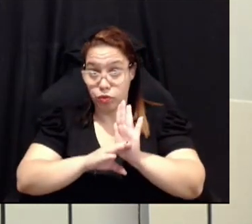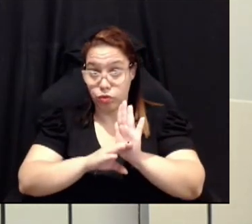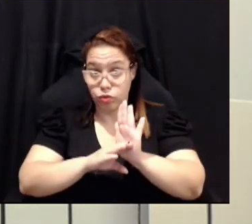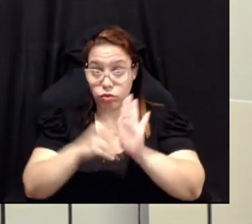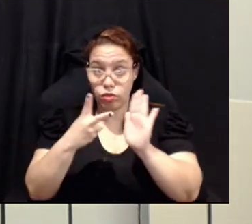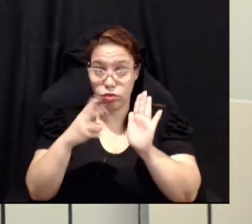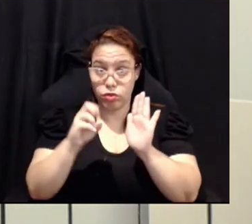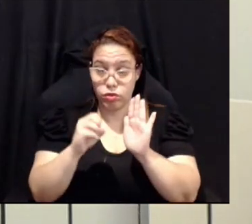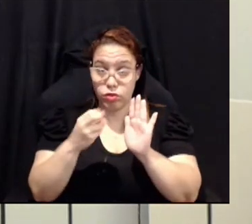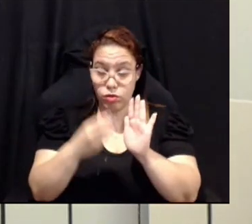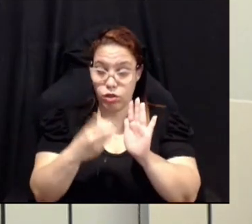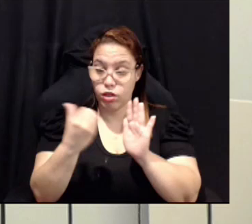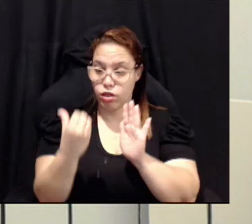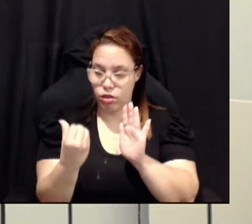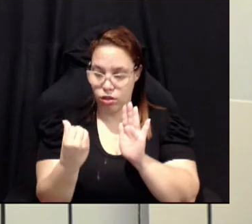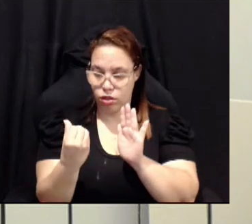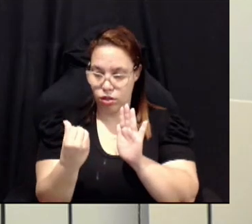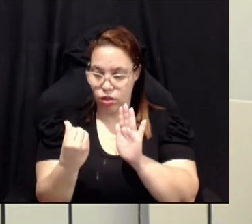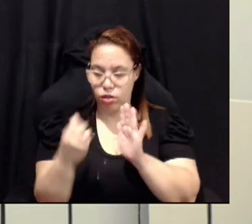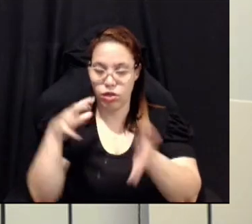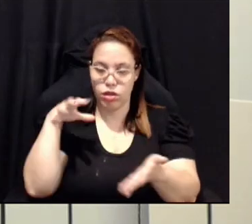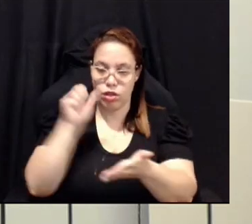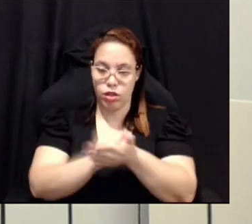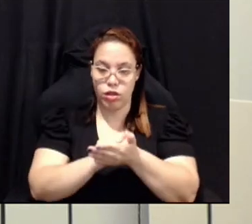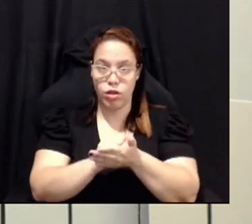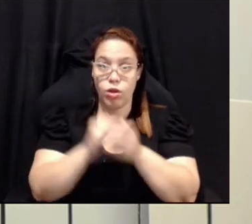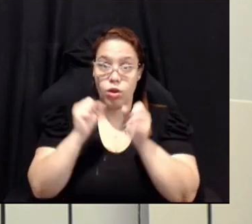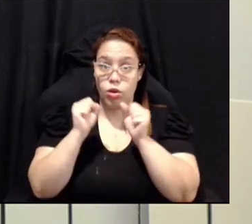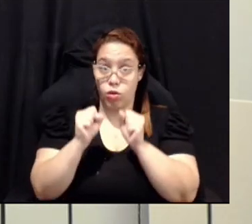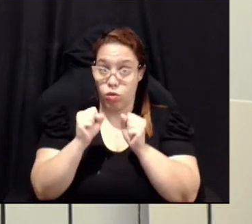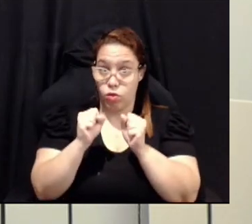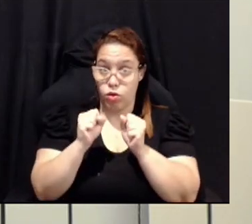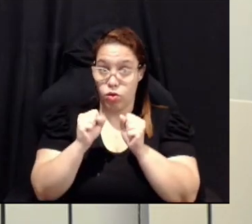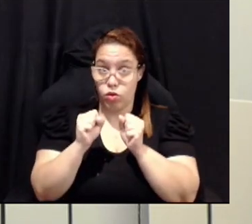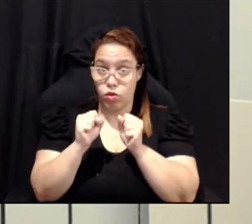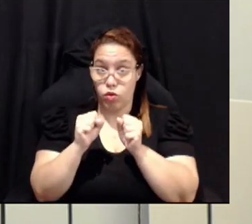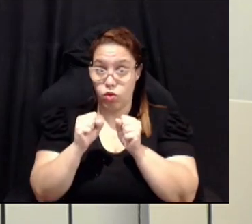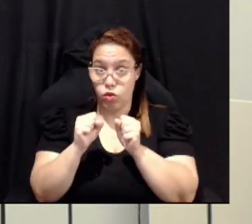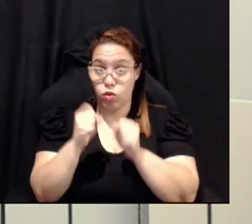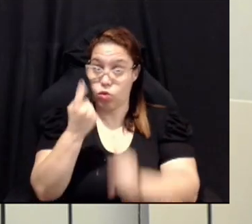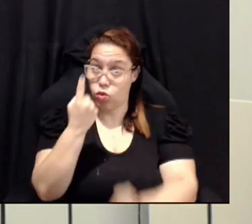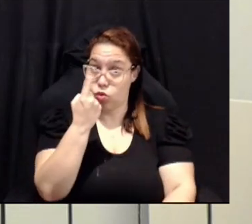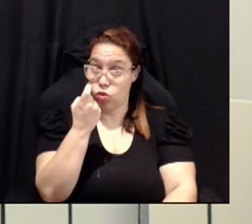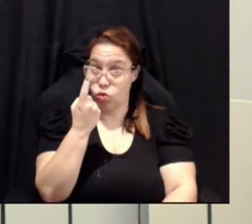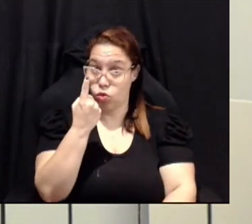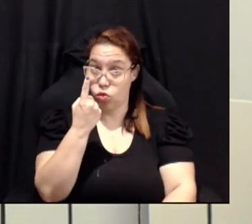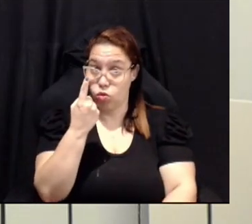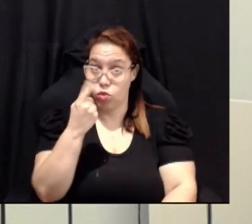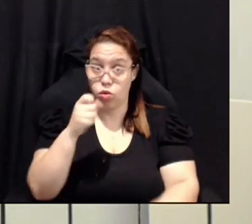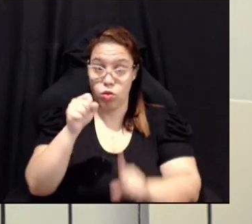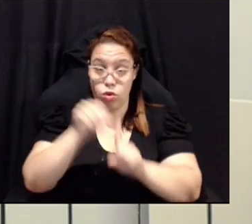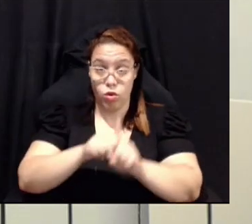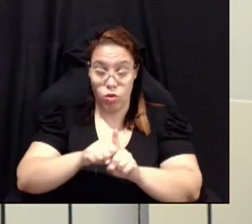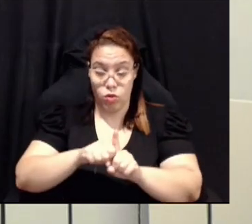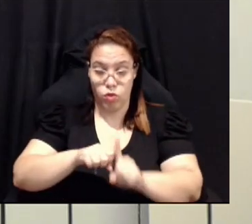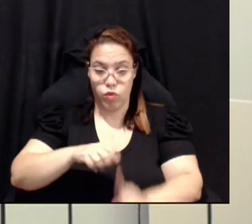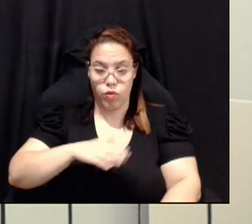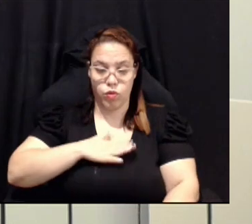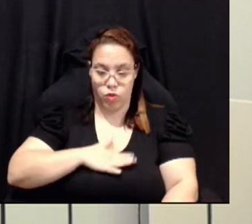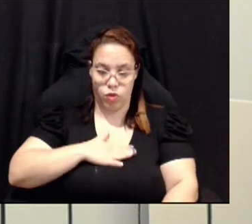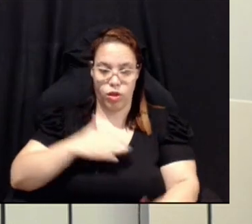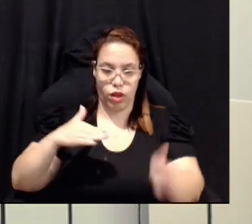2026. As inscrições podem ser feitas a partir de 1º de agosto a 1º de setembro